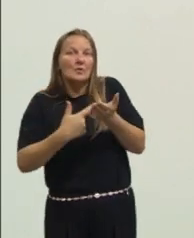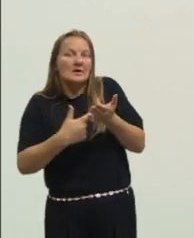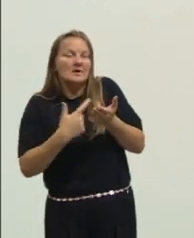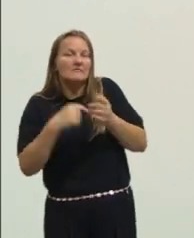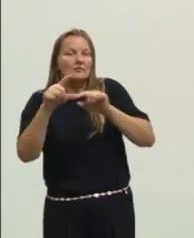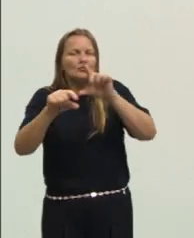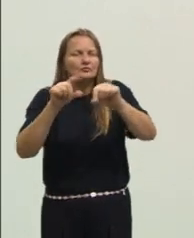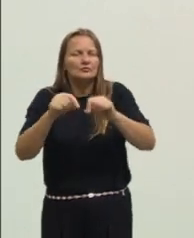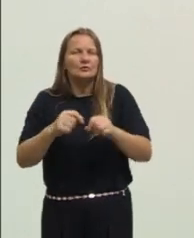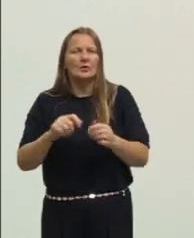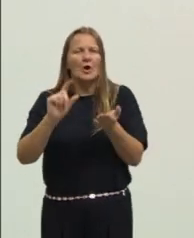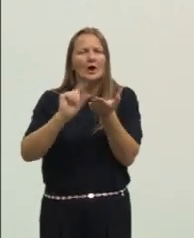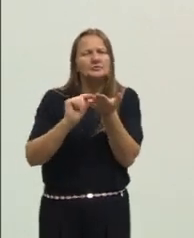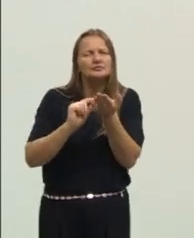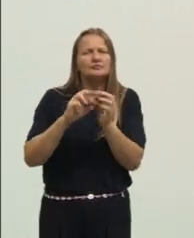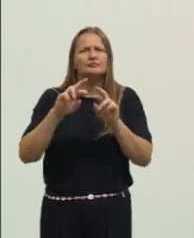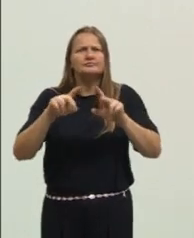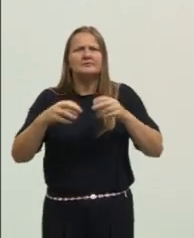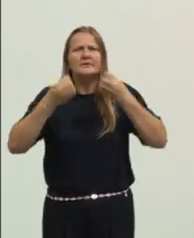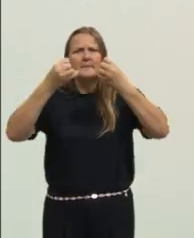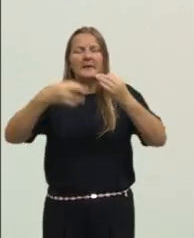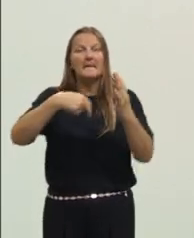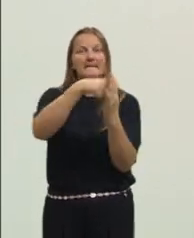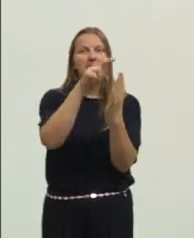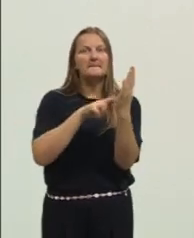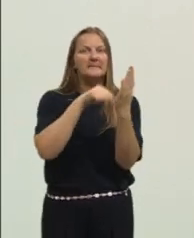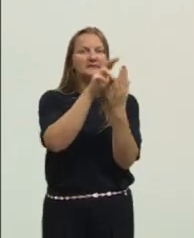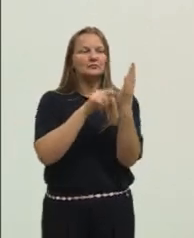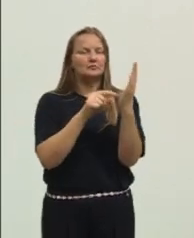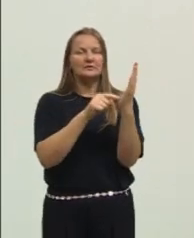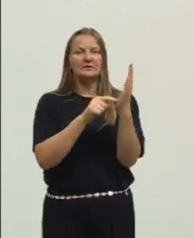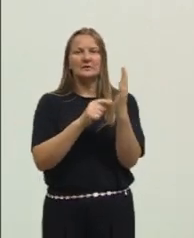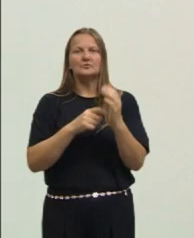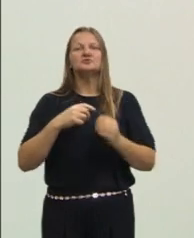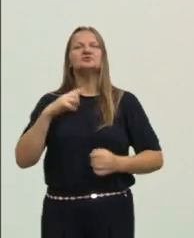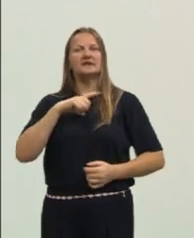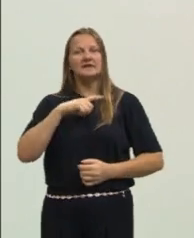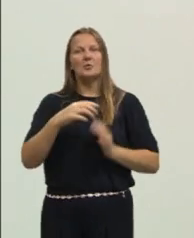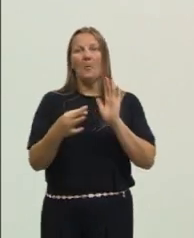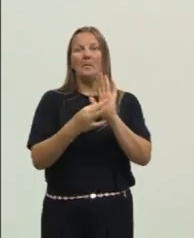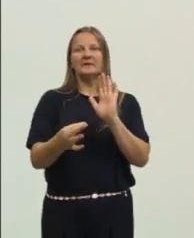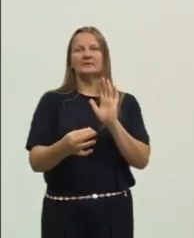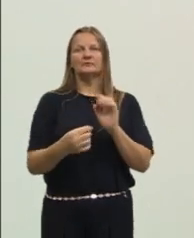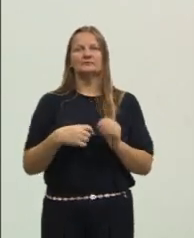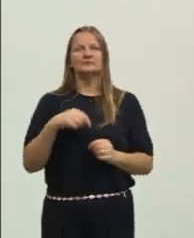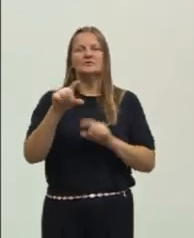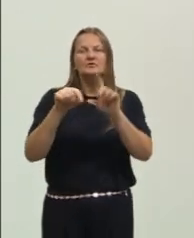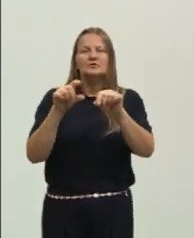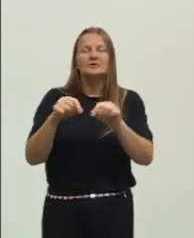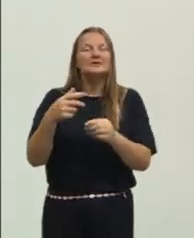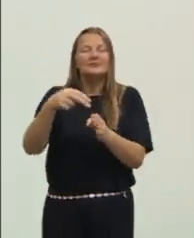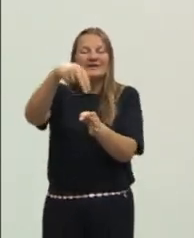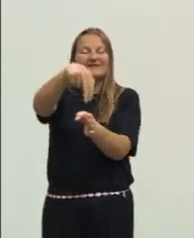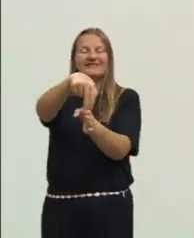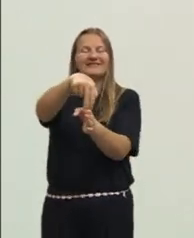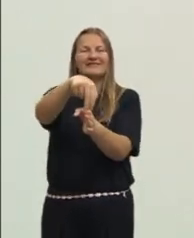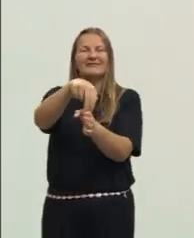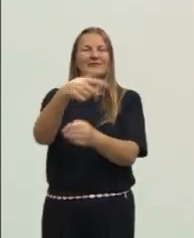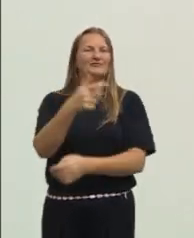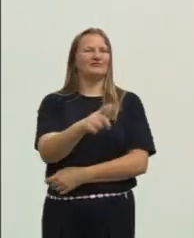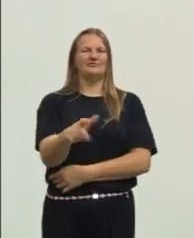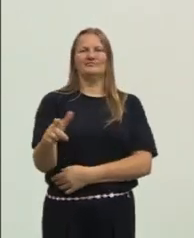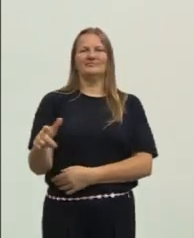um texto um artigo a uma pintura eu já estou me posicionando não existo conhecimento neutro é mesmo tentar dizer que